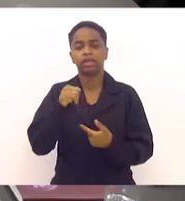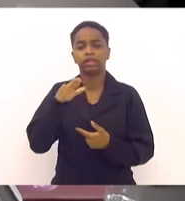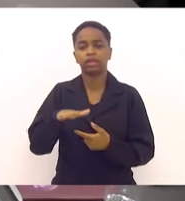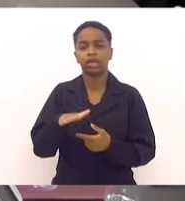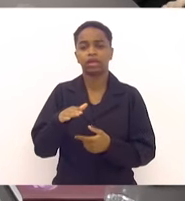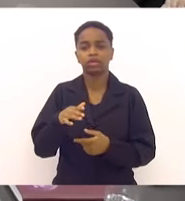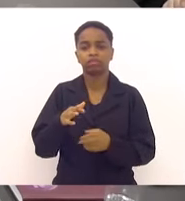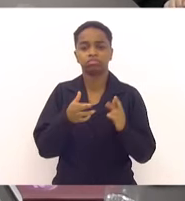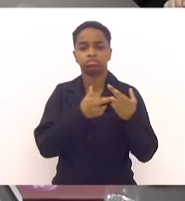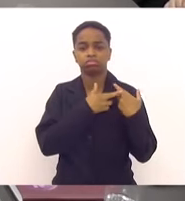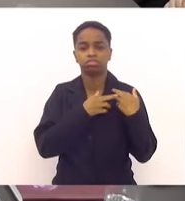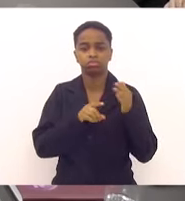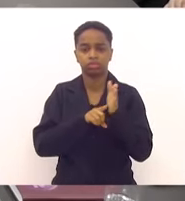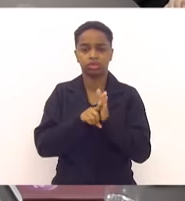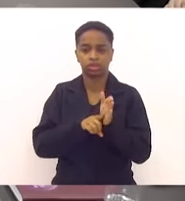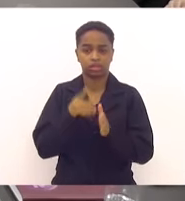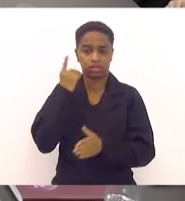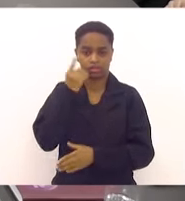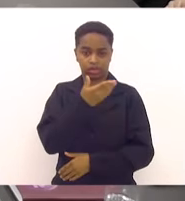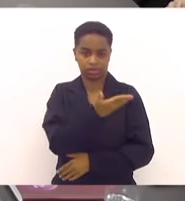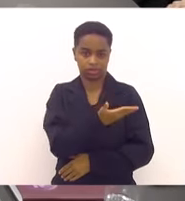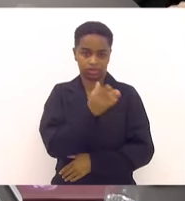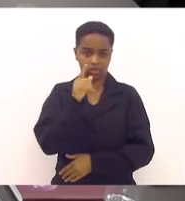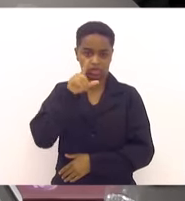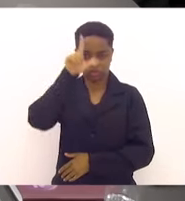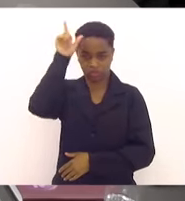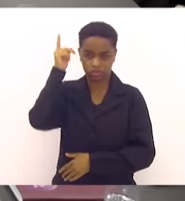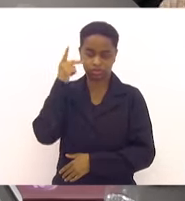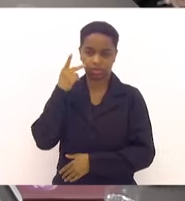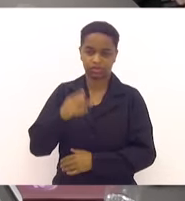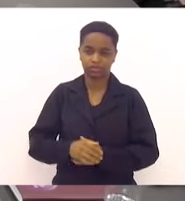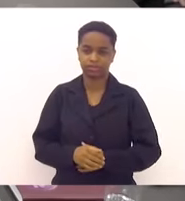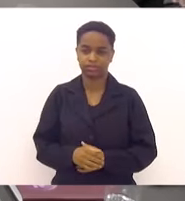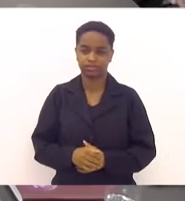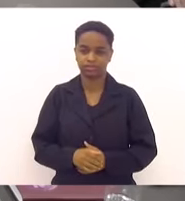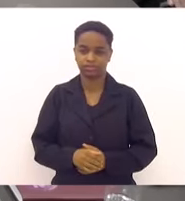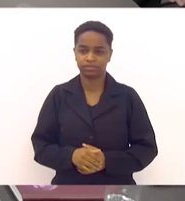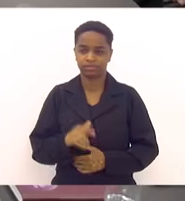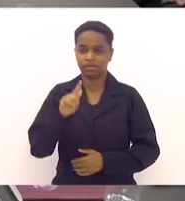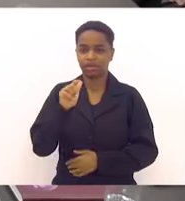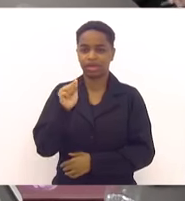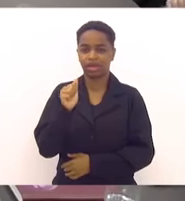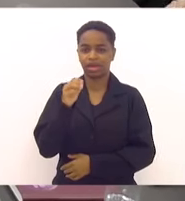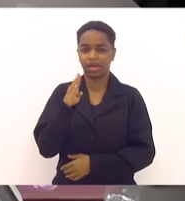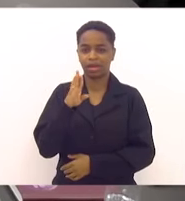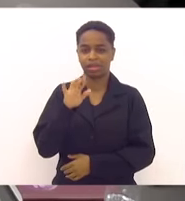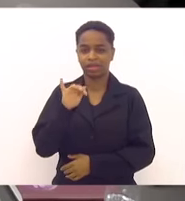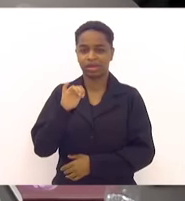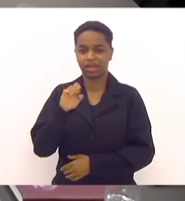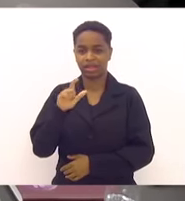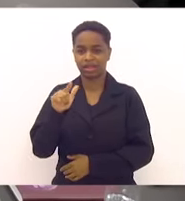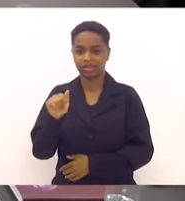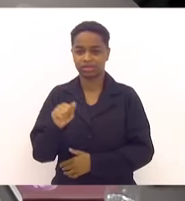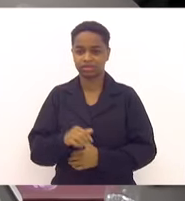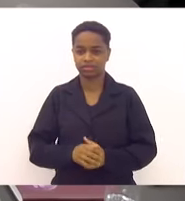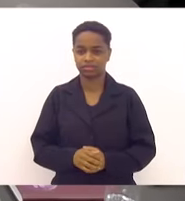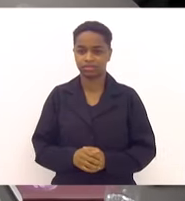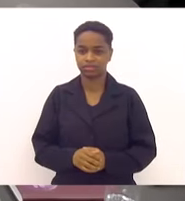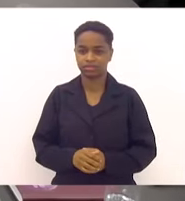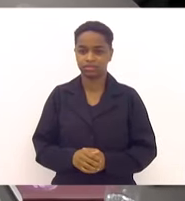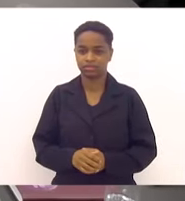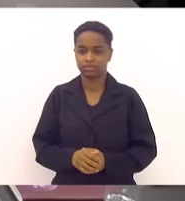pesquisa? Gabriela. Deputado Luiz Paulo. Gabriela será a autora da pesquisa. A deputada Gabi. Então, um projeto com